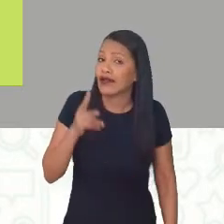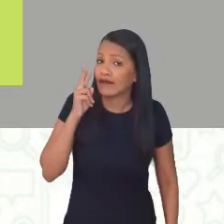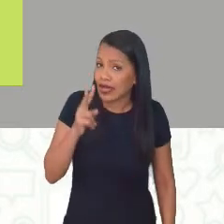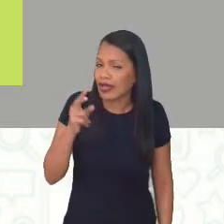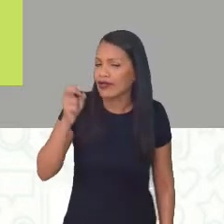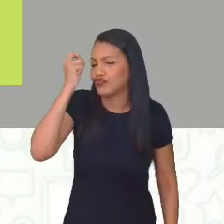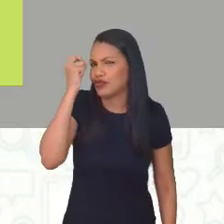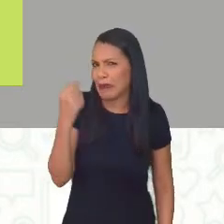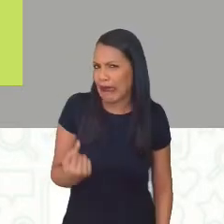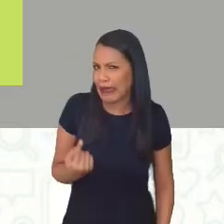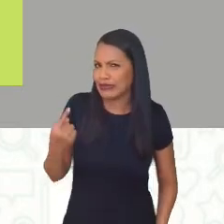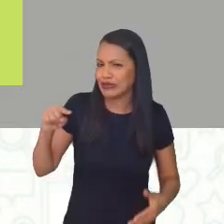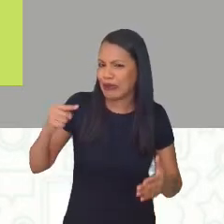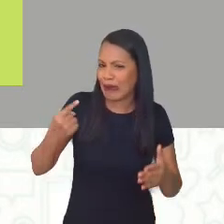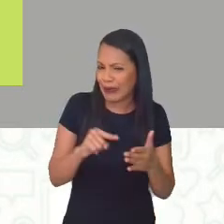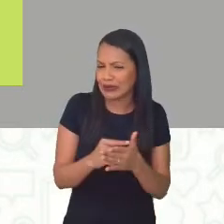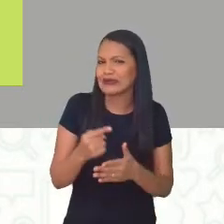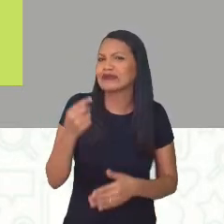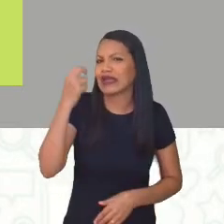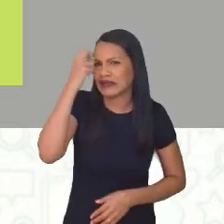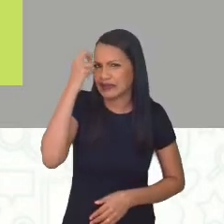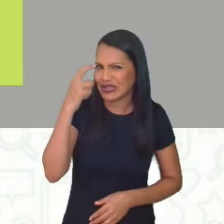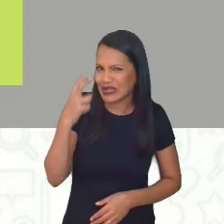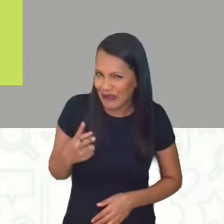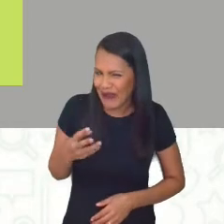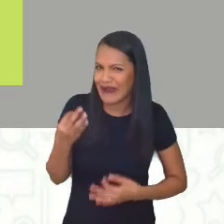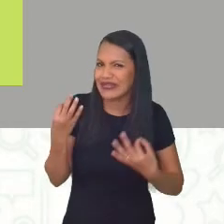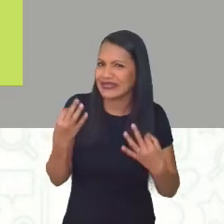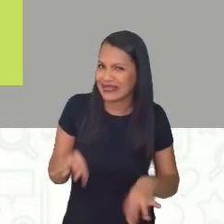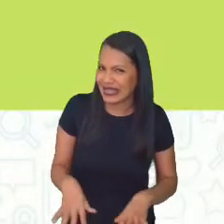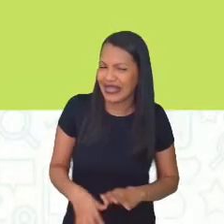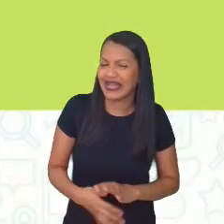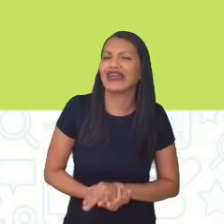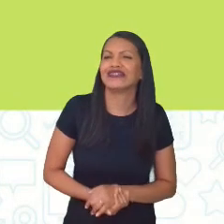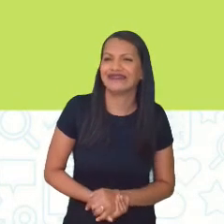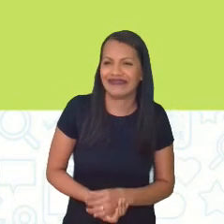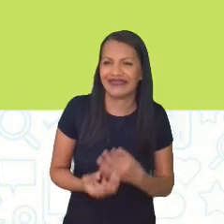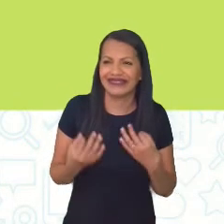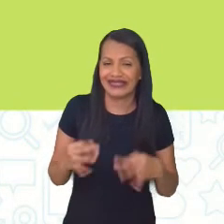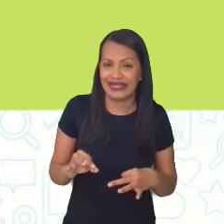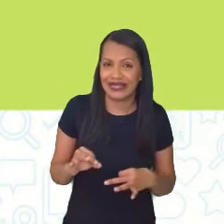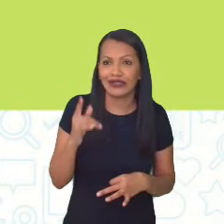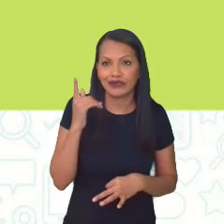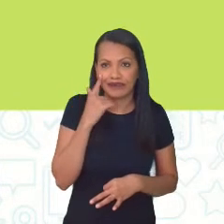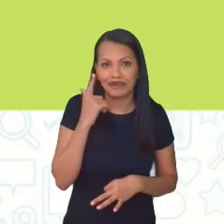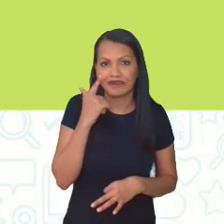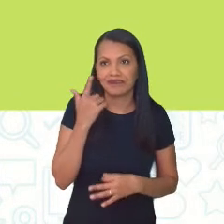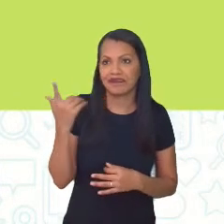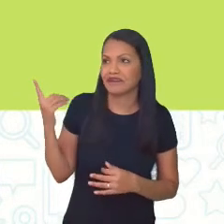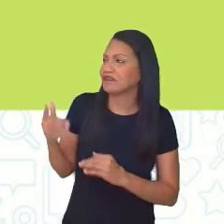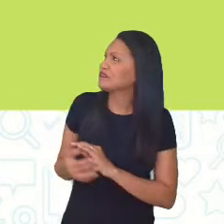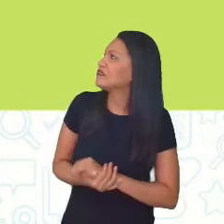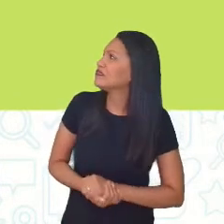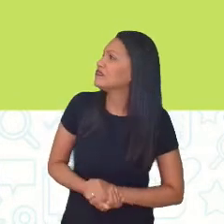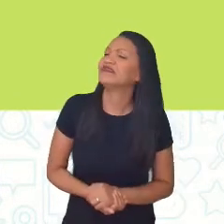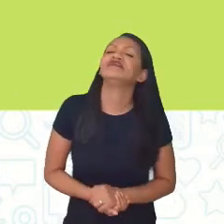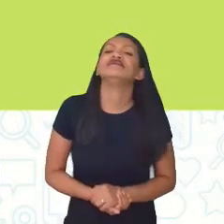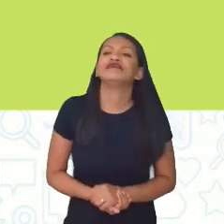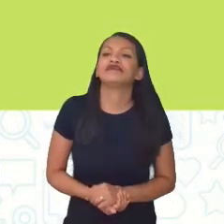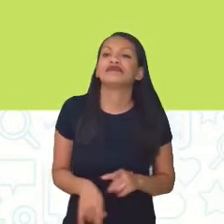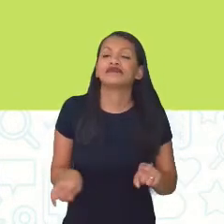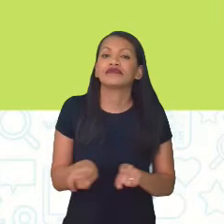está ali e o óvulo recebe aquele sinal e já vai procurar para ocorrer a fecundação. E